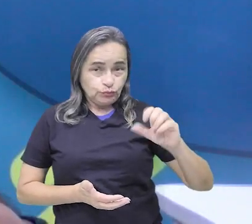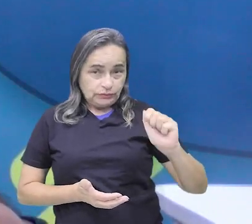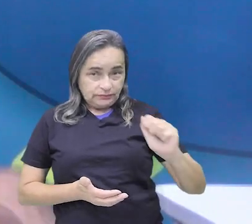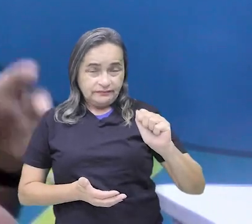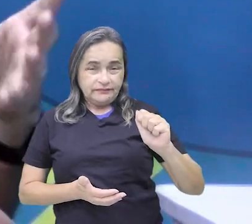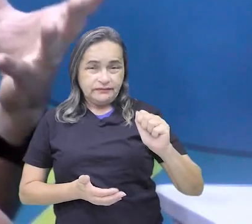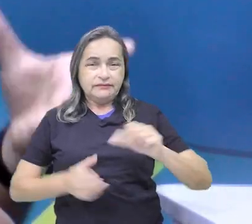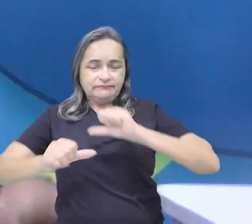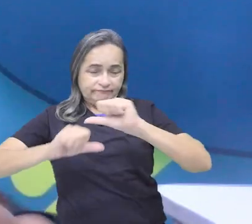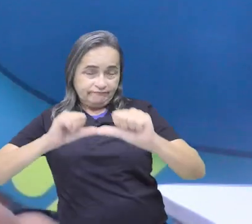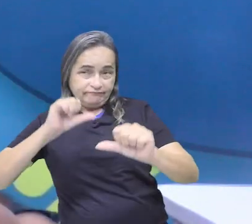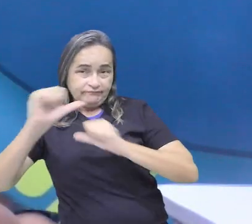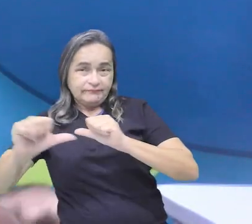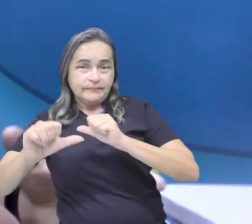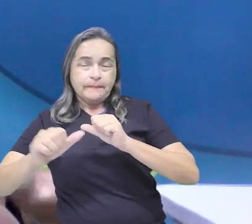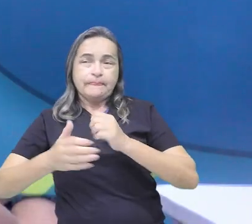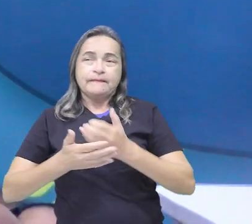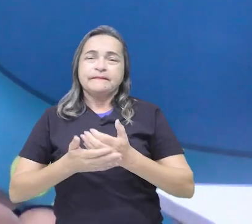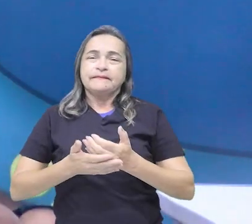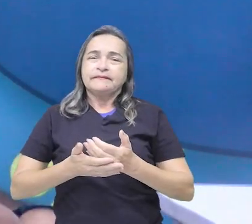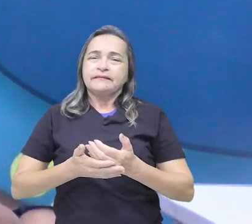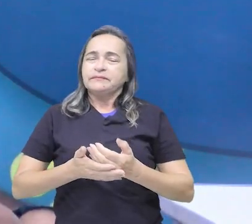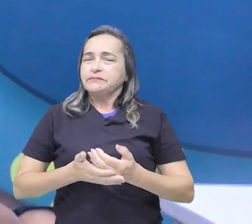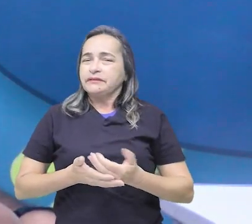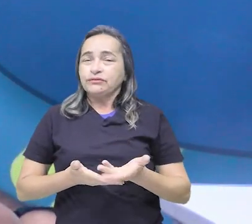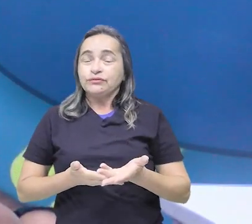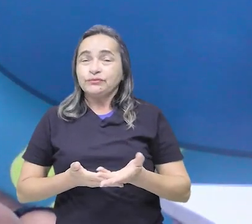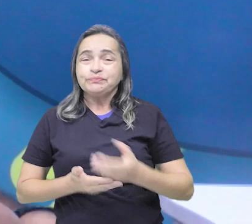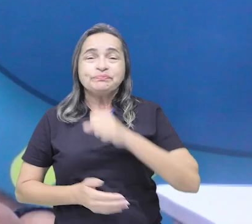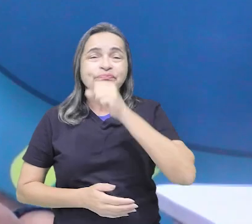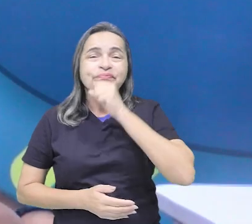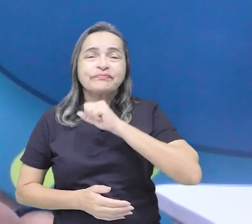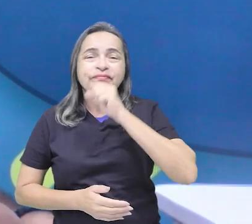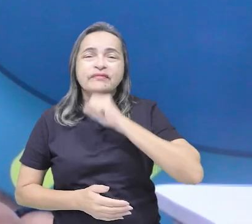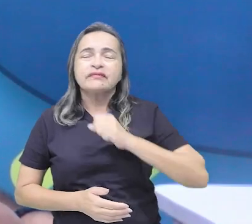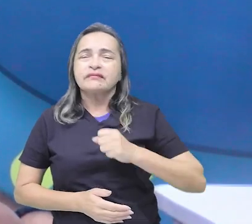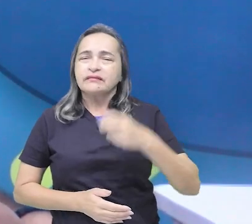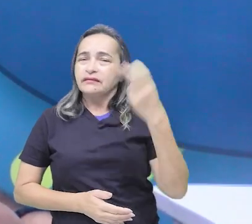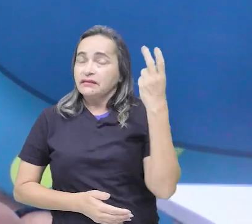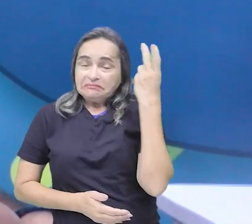tempo, né, do envelhecimento natural, nós podemos dizer assim.